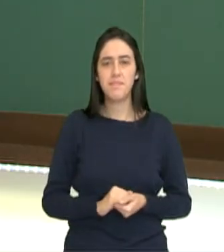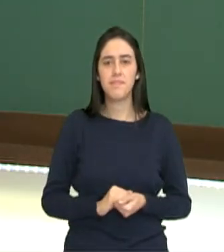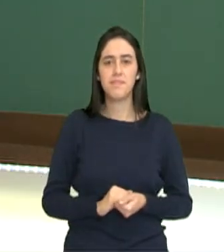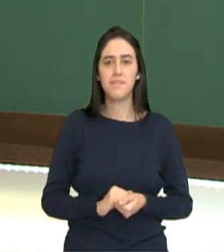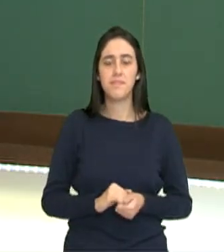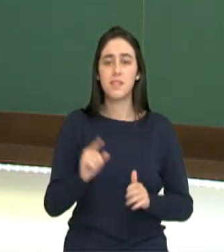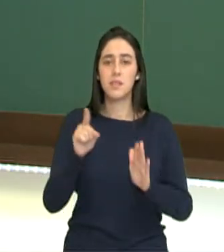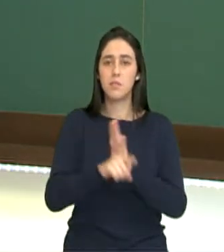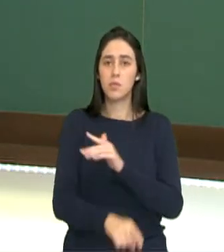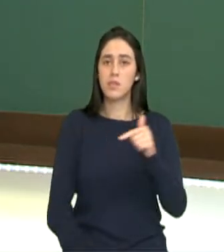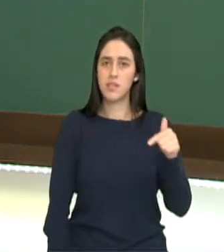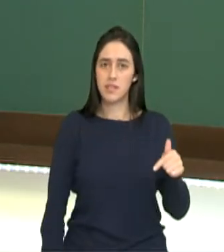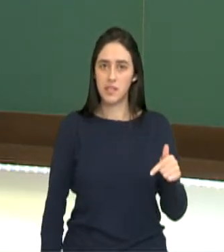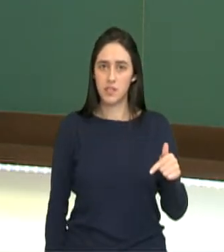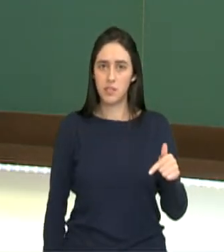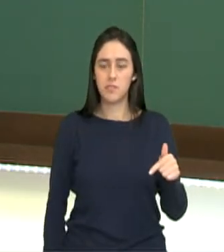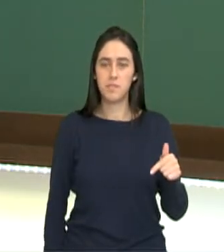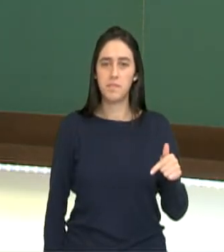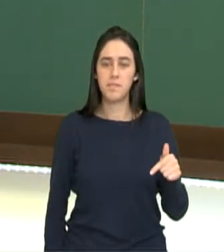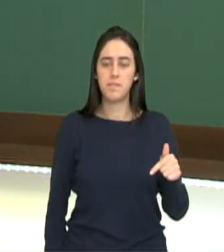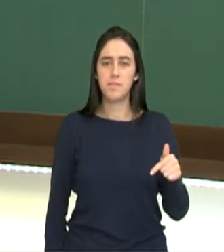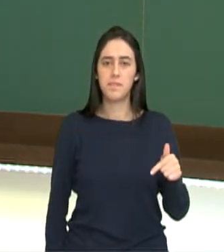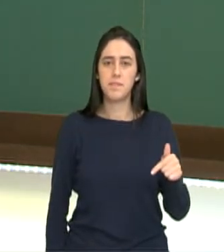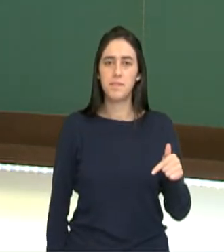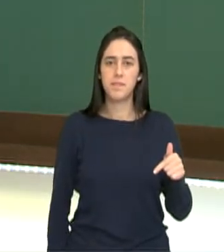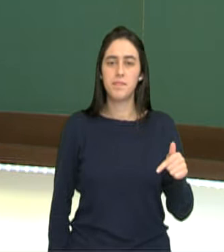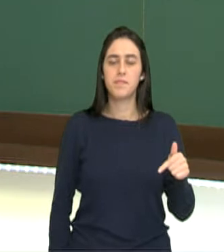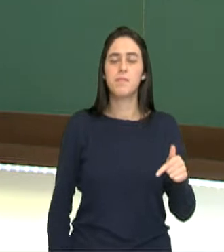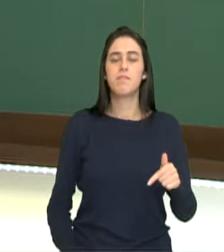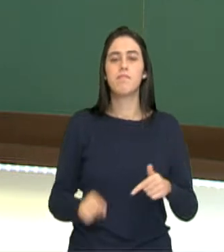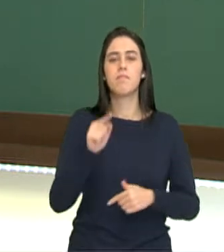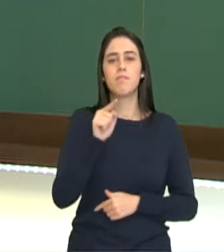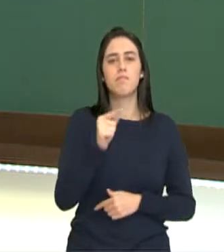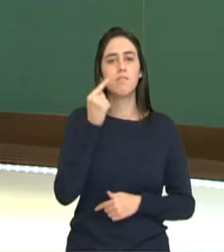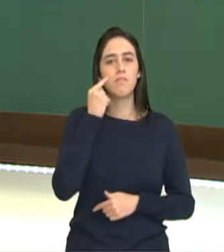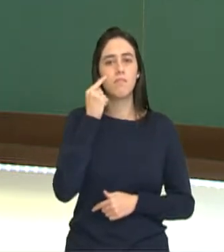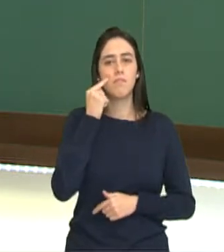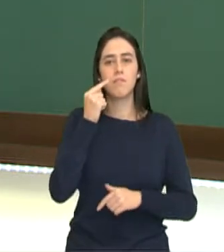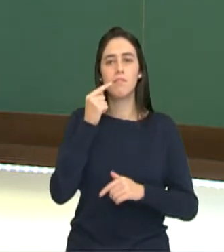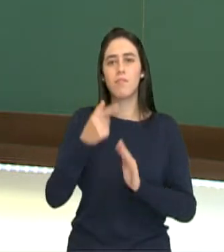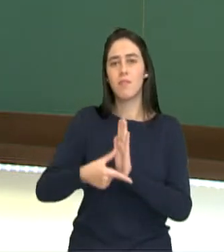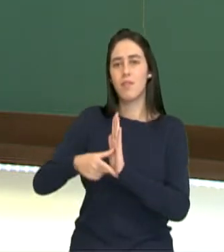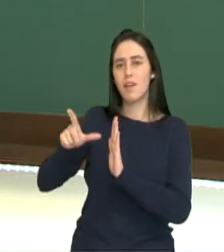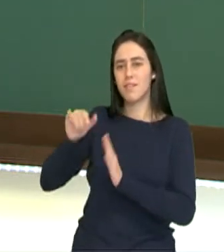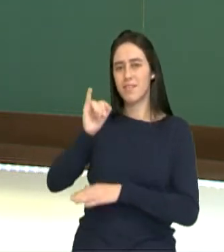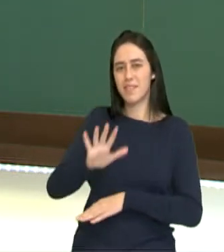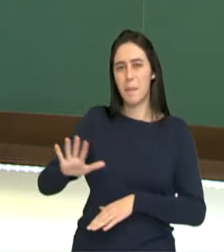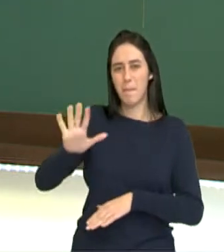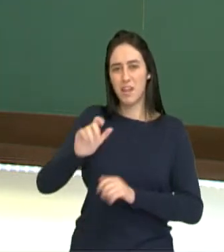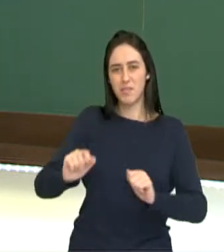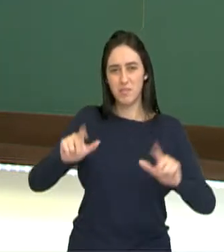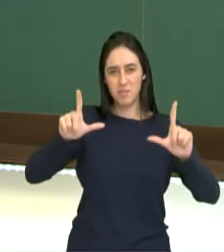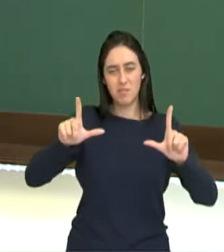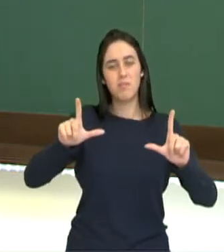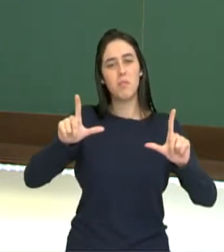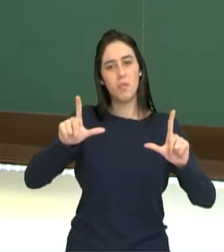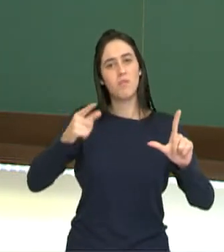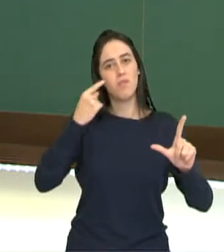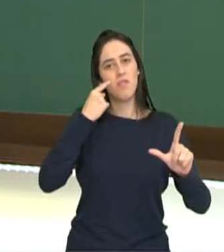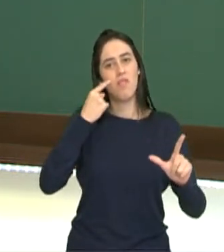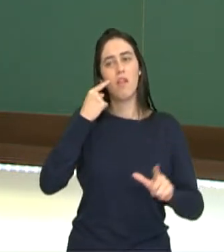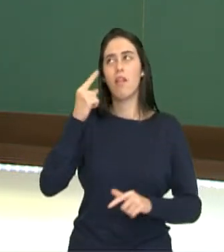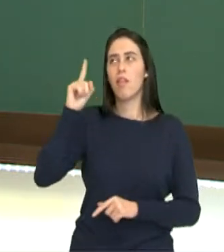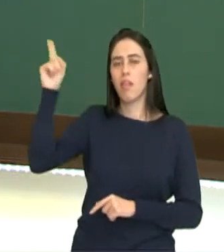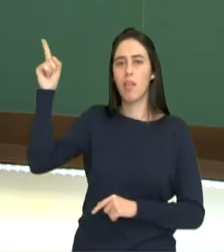para a sétima, where is he from? Né? Quem conseguiu identificar aí na figura anterior que era um trabalho feito em Curitiba, poderia responder he is